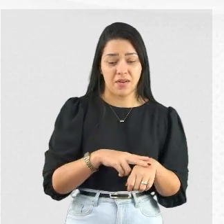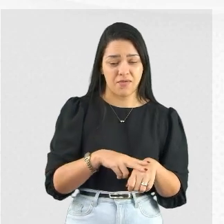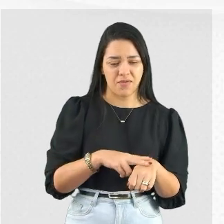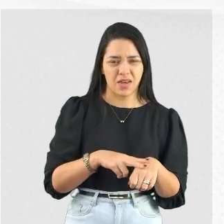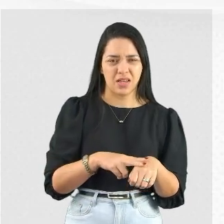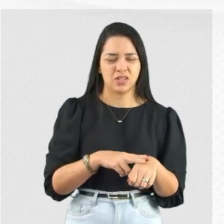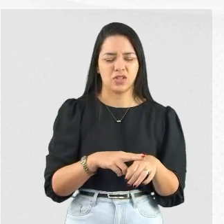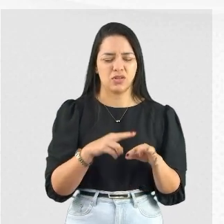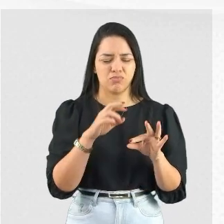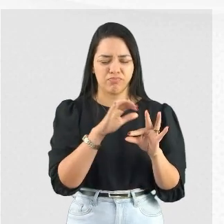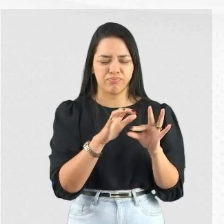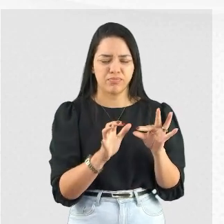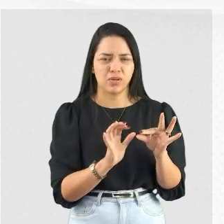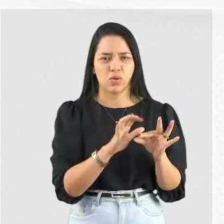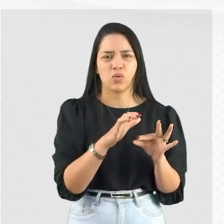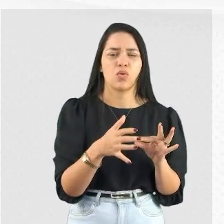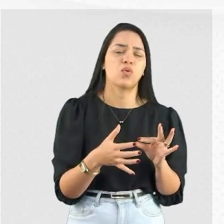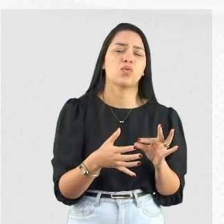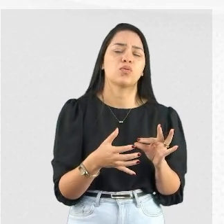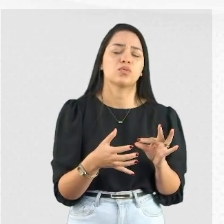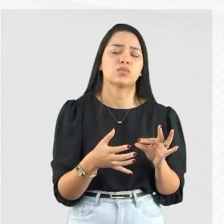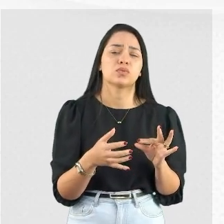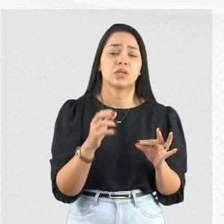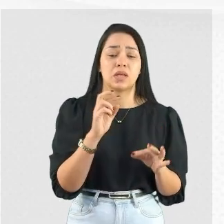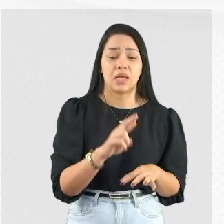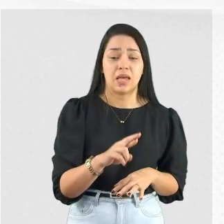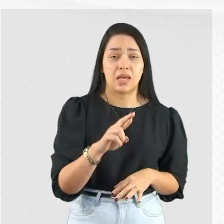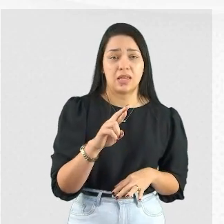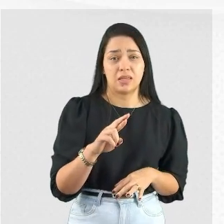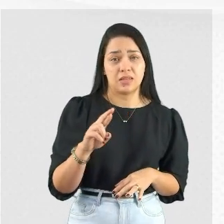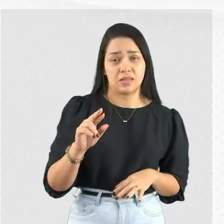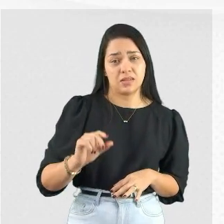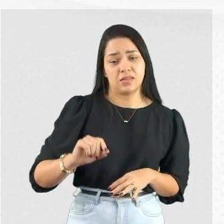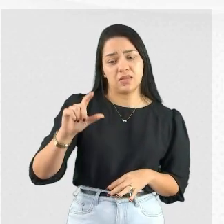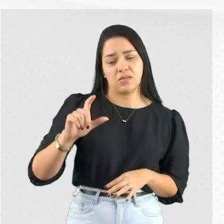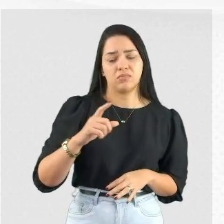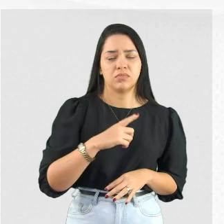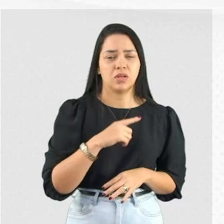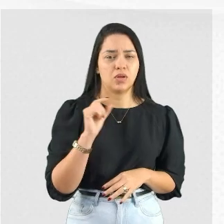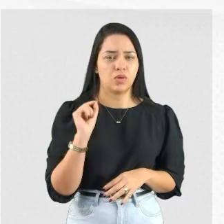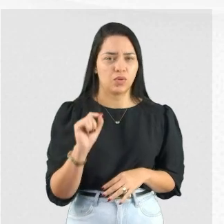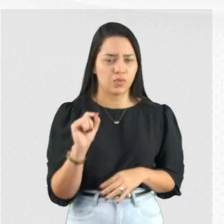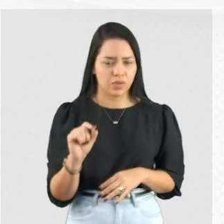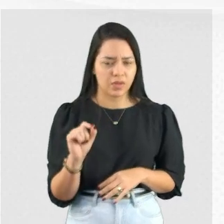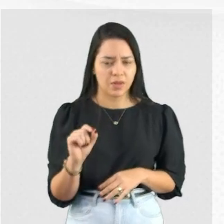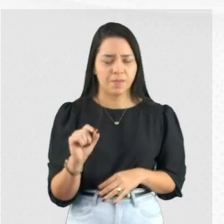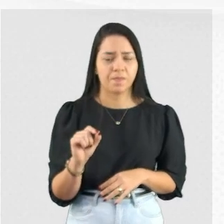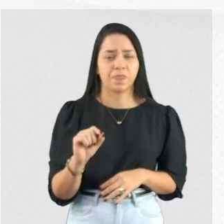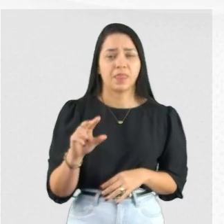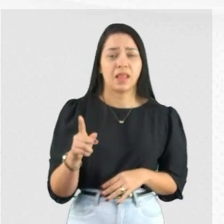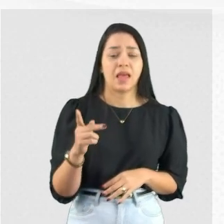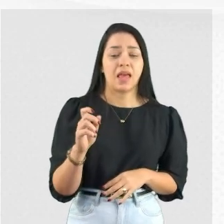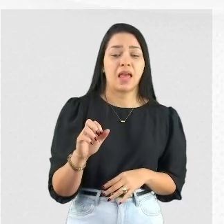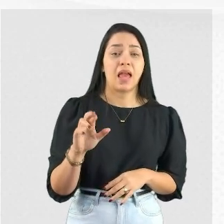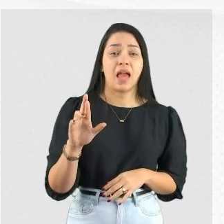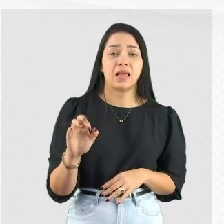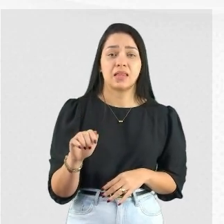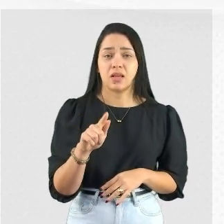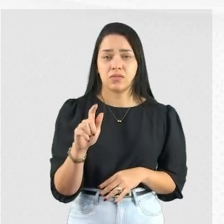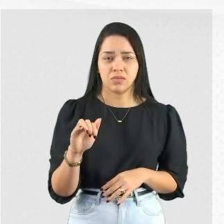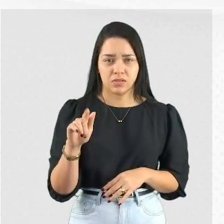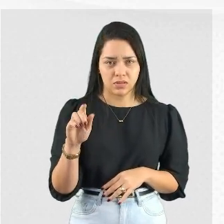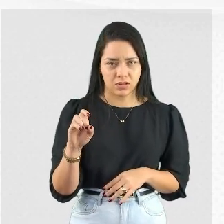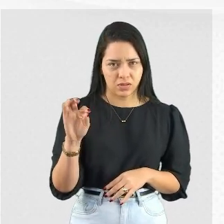rugoso, Vzinho, Vzinho, Rzão, Rzão, né, então eu tenho a prole totalmente heterozigota, né, então